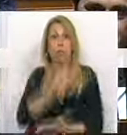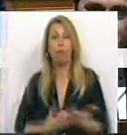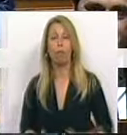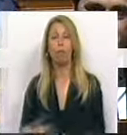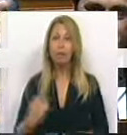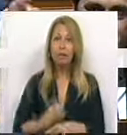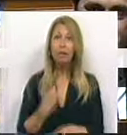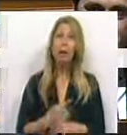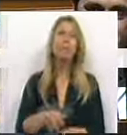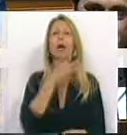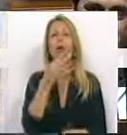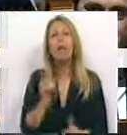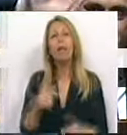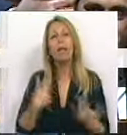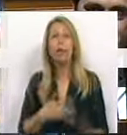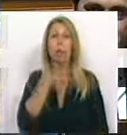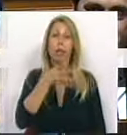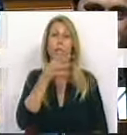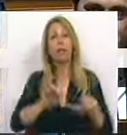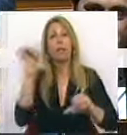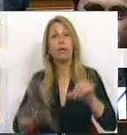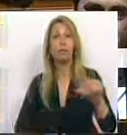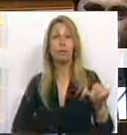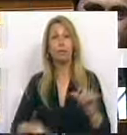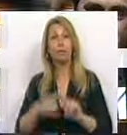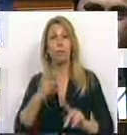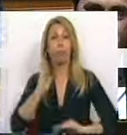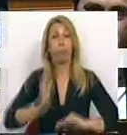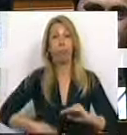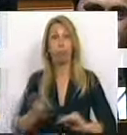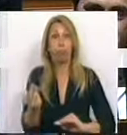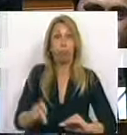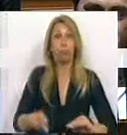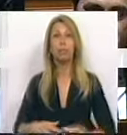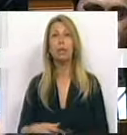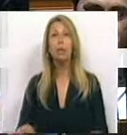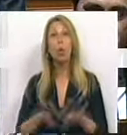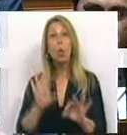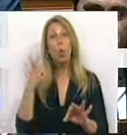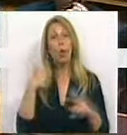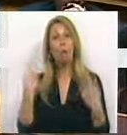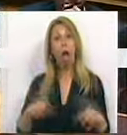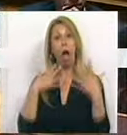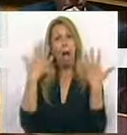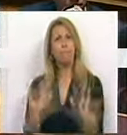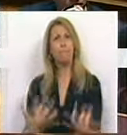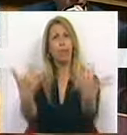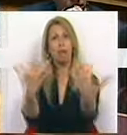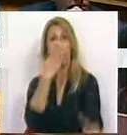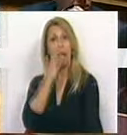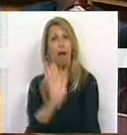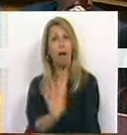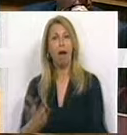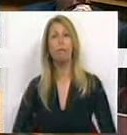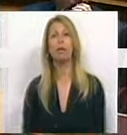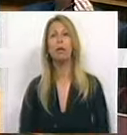não falar naqueles discursos à la carte, quando temos uma determinada plateia pela nossa frente. A questão que se coloca,